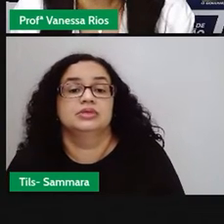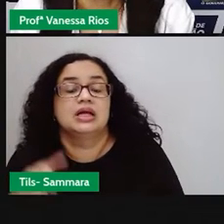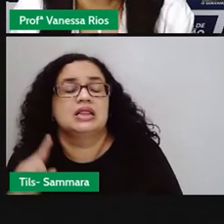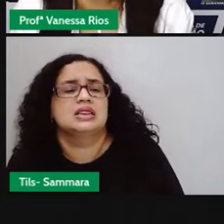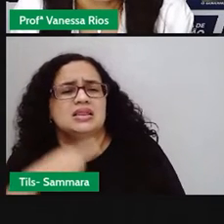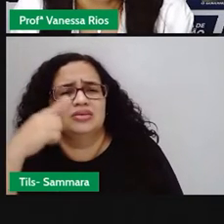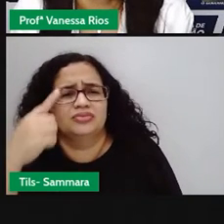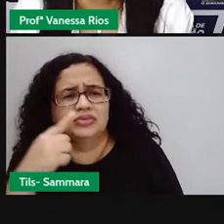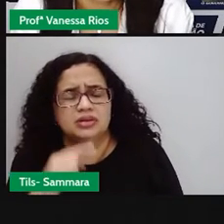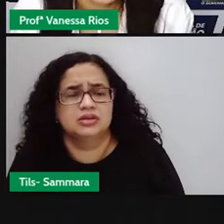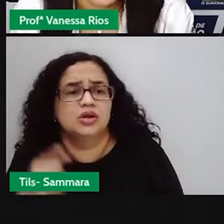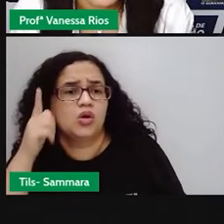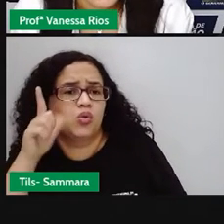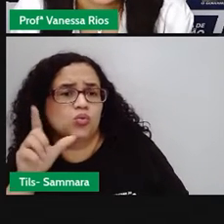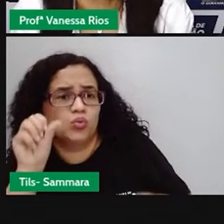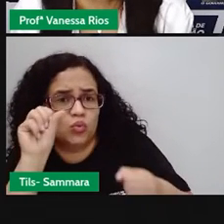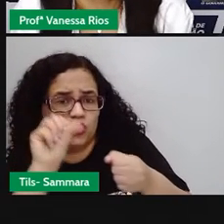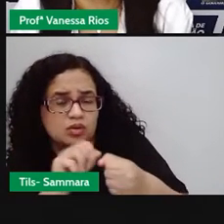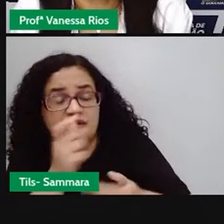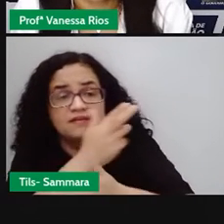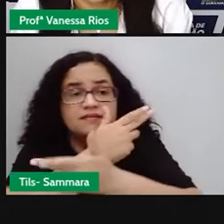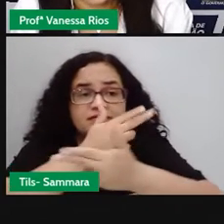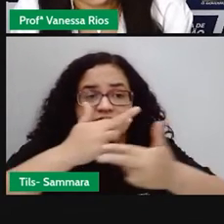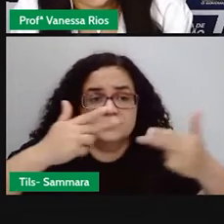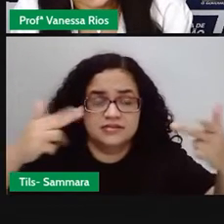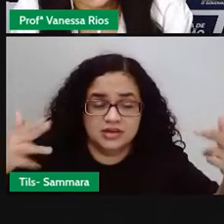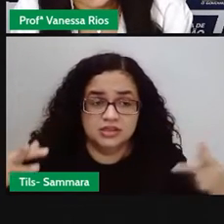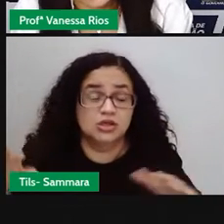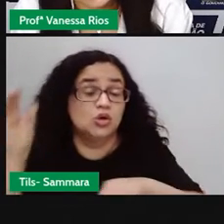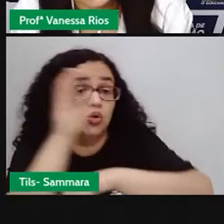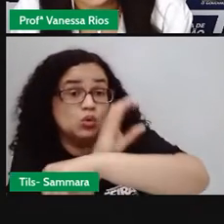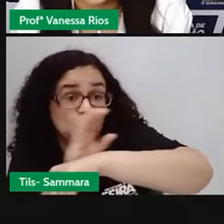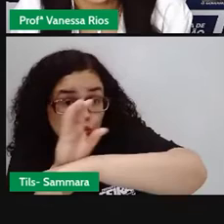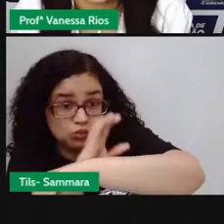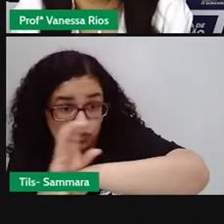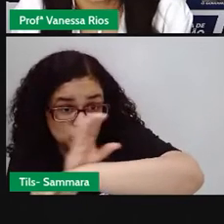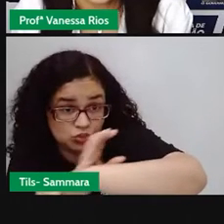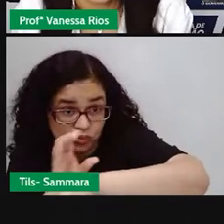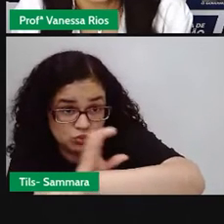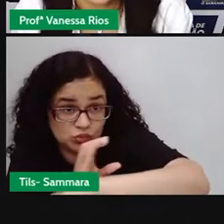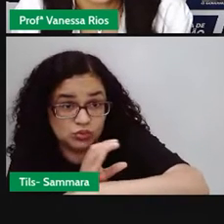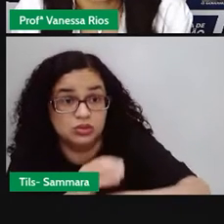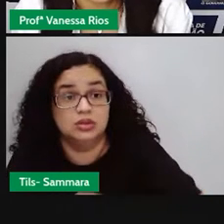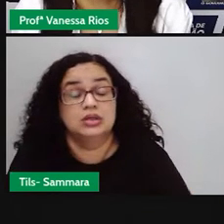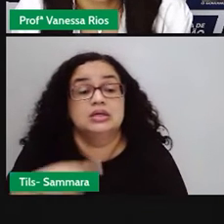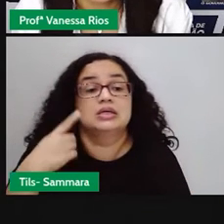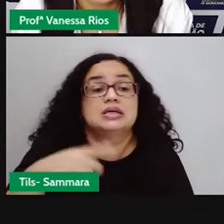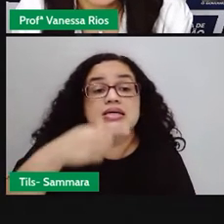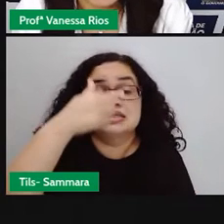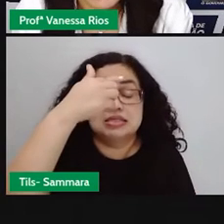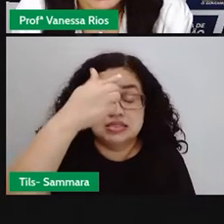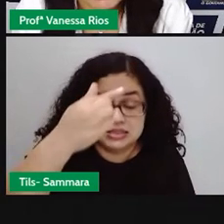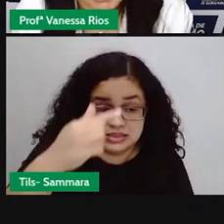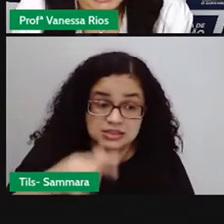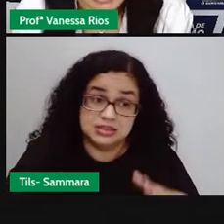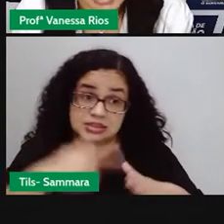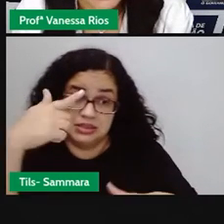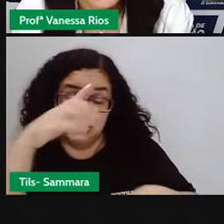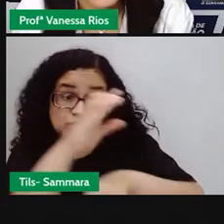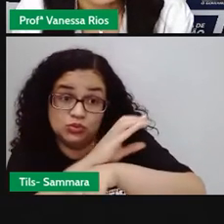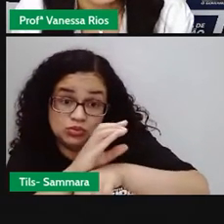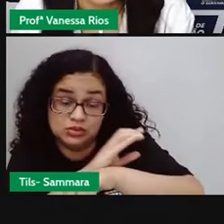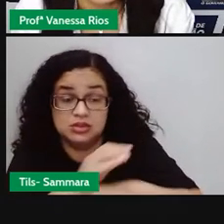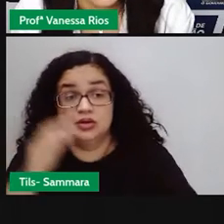de muitas construções, né, de várias constituições, chegamos na 7ª Constituição